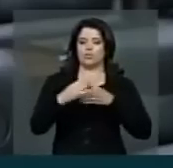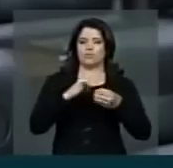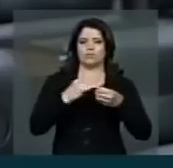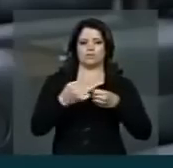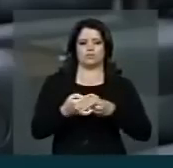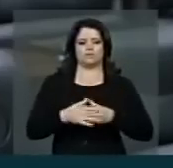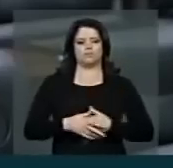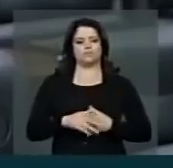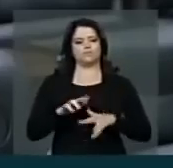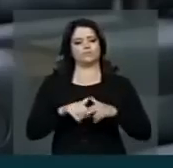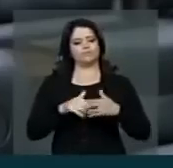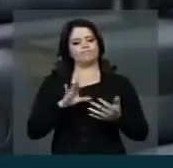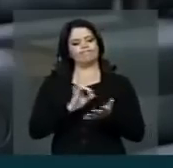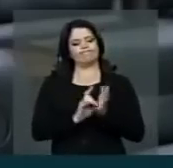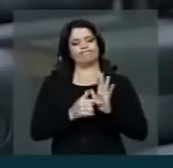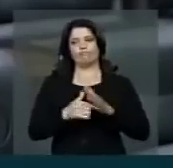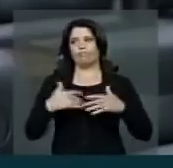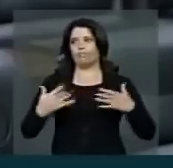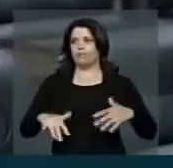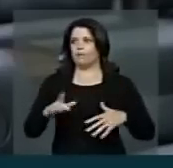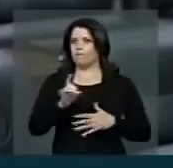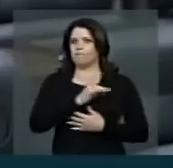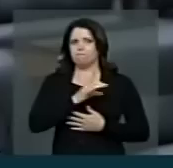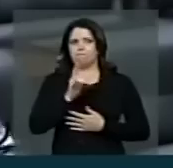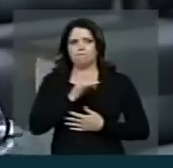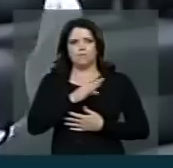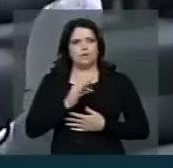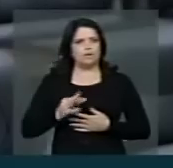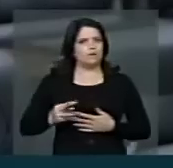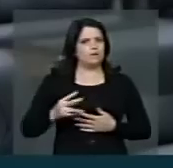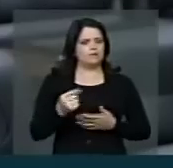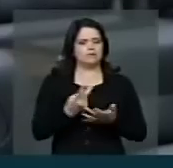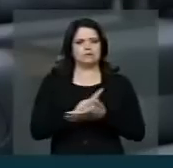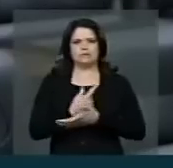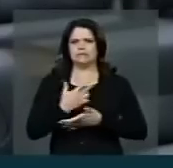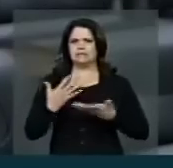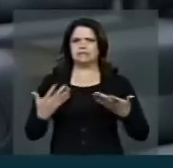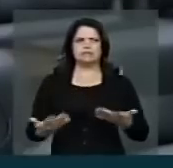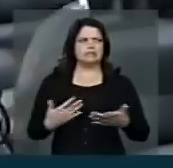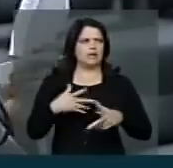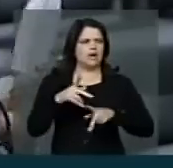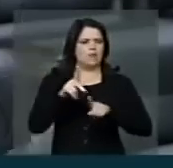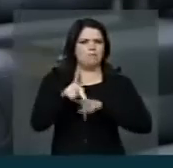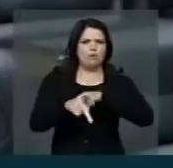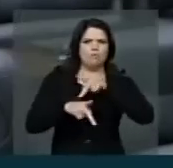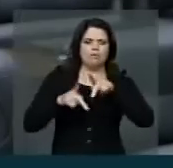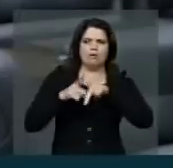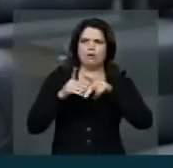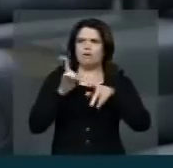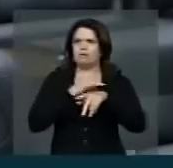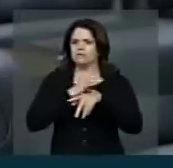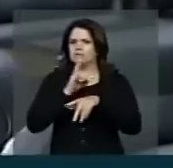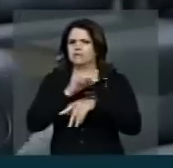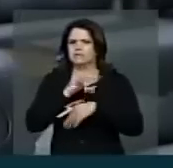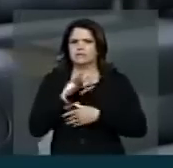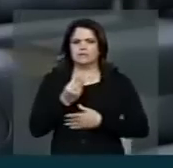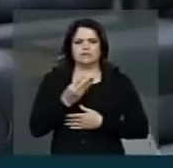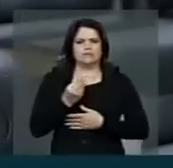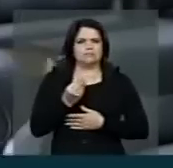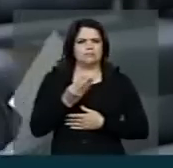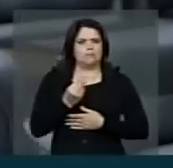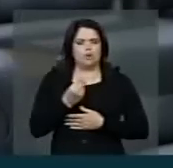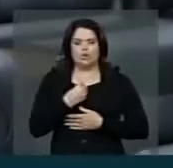município. Esse clima de insegurança está deixando a comunidade em pavor. O medo